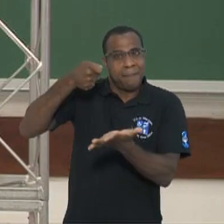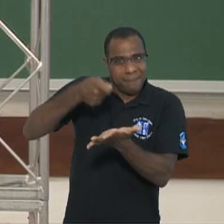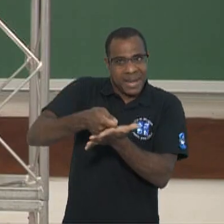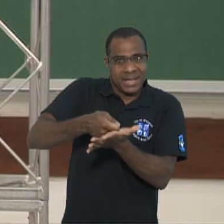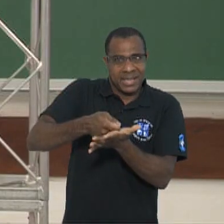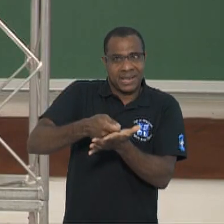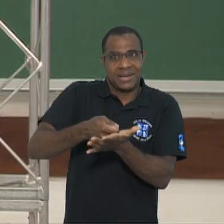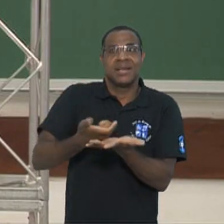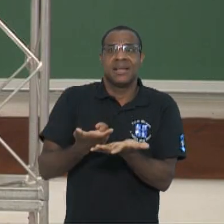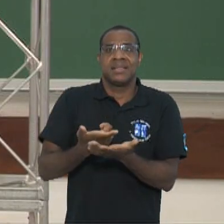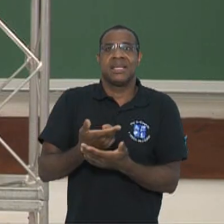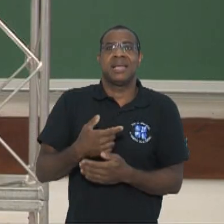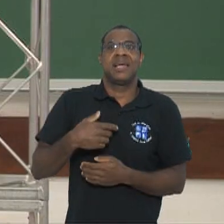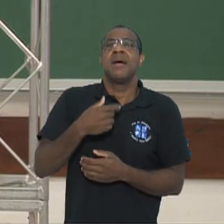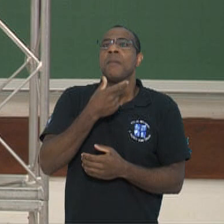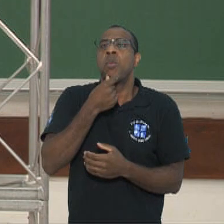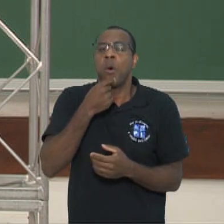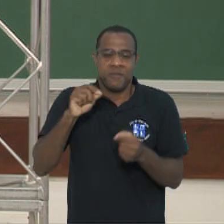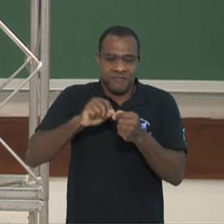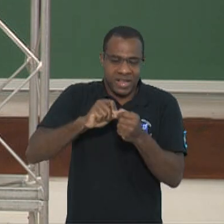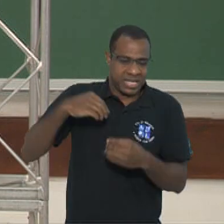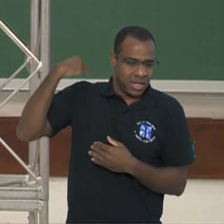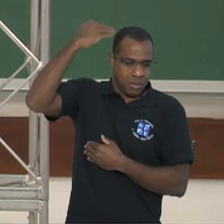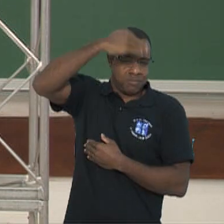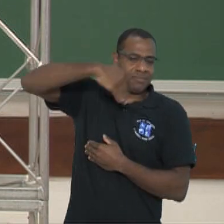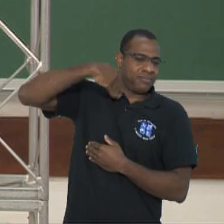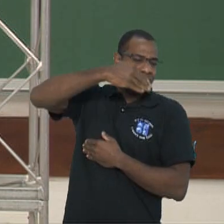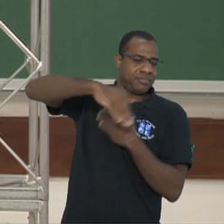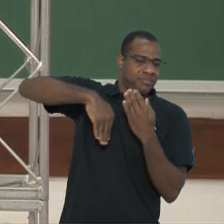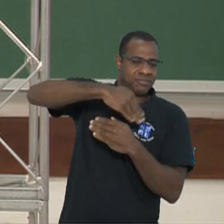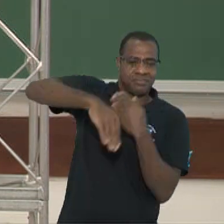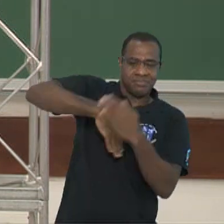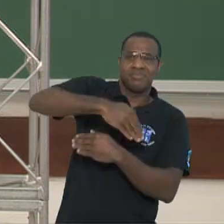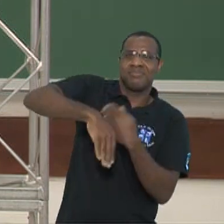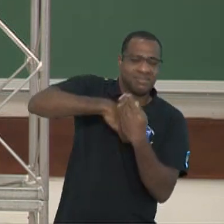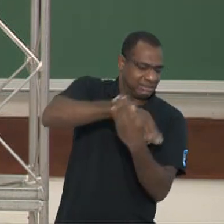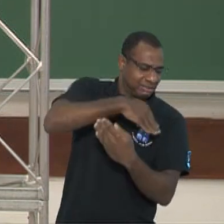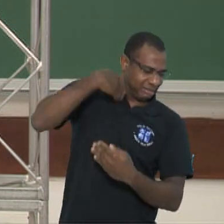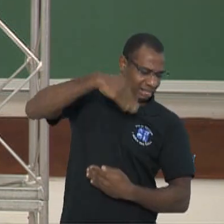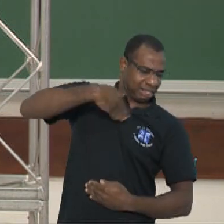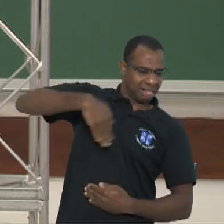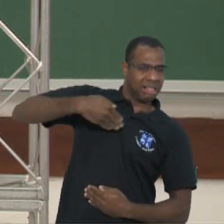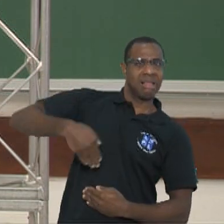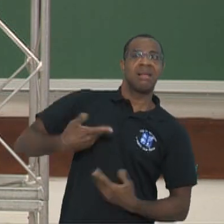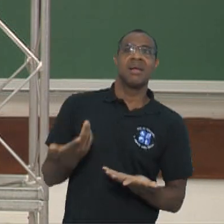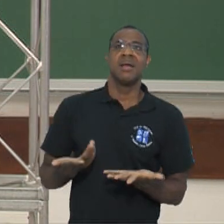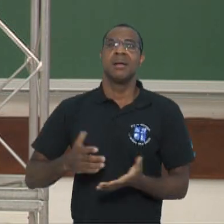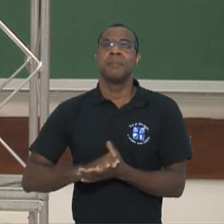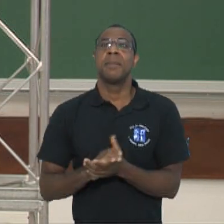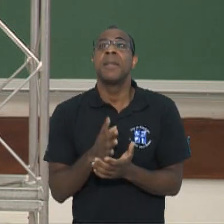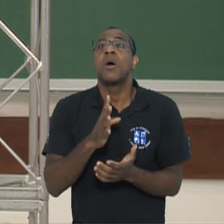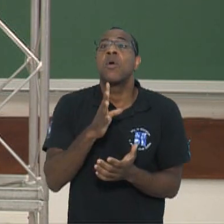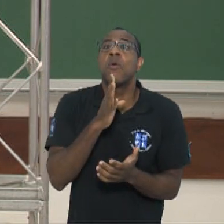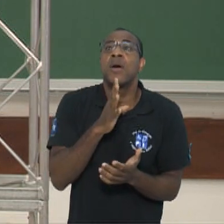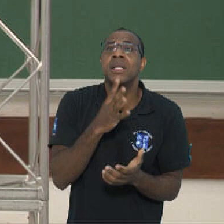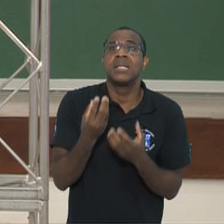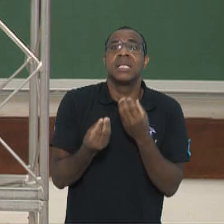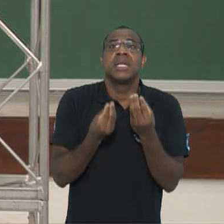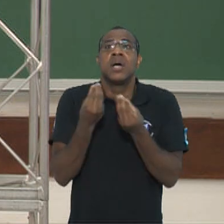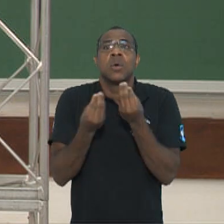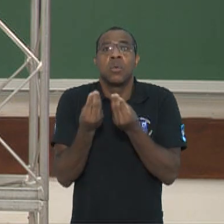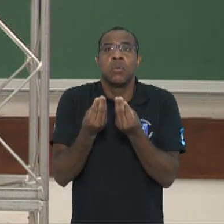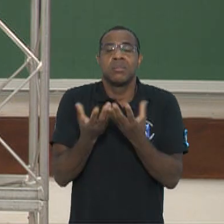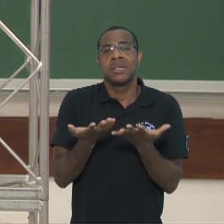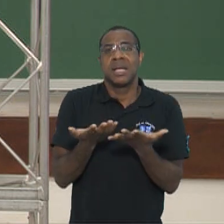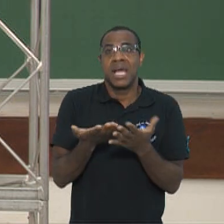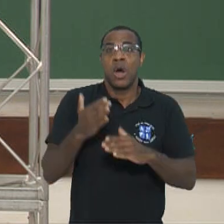mumificador, enfim, vamos chamar o profissional que conhecia o ofício de mumificar, ele